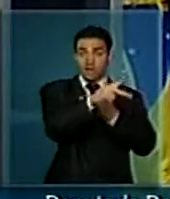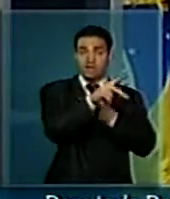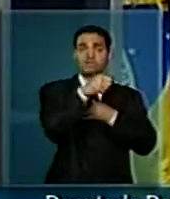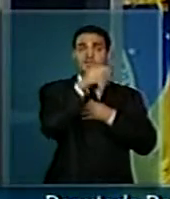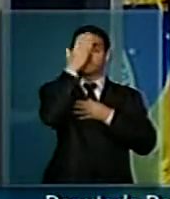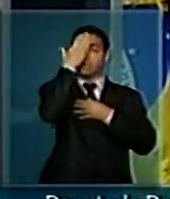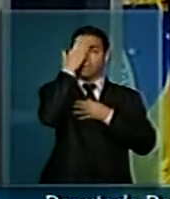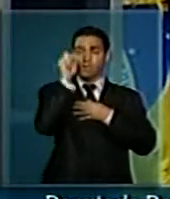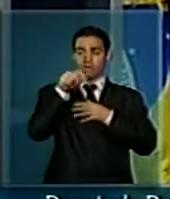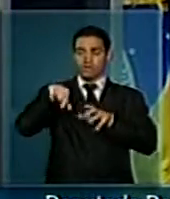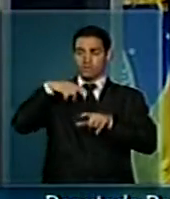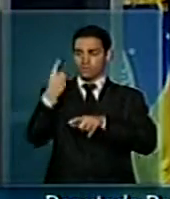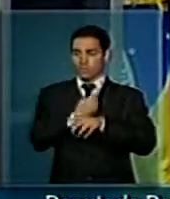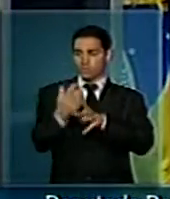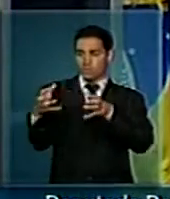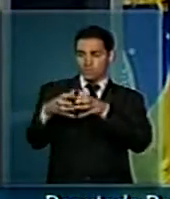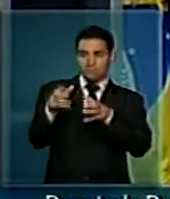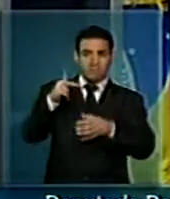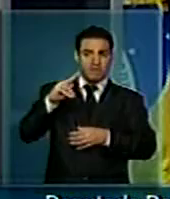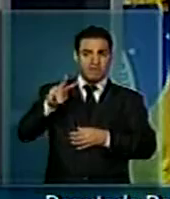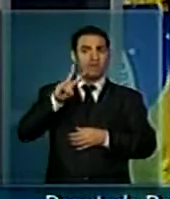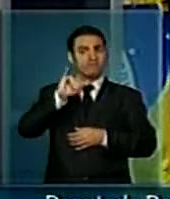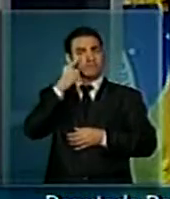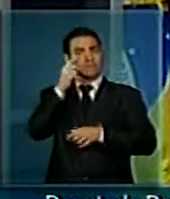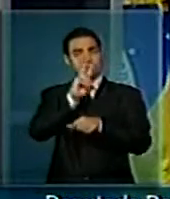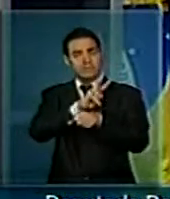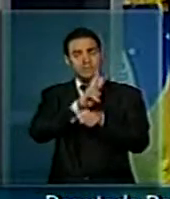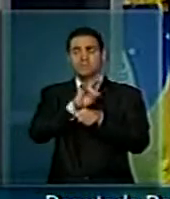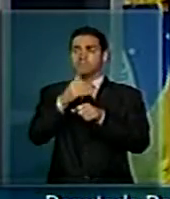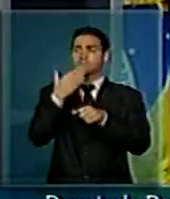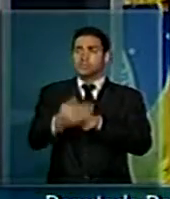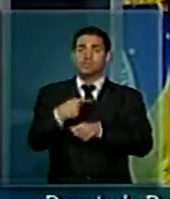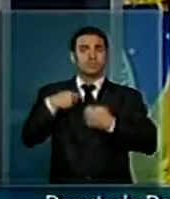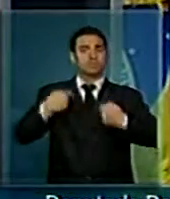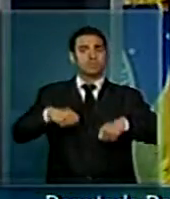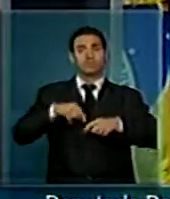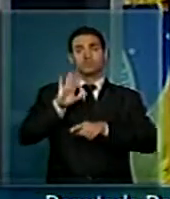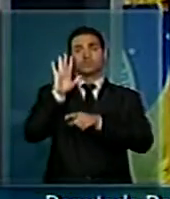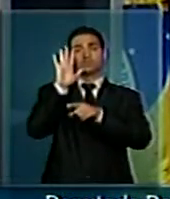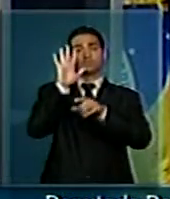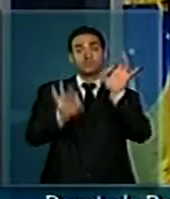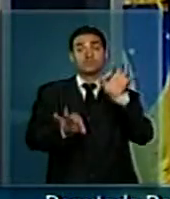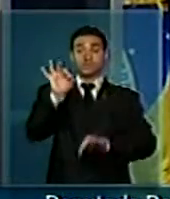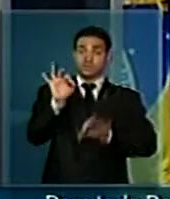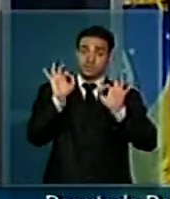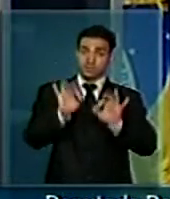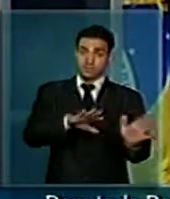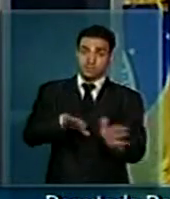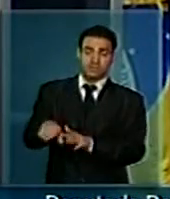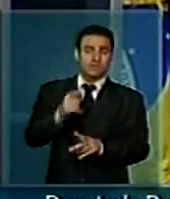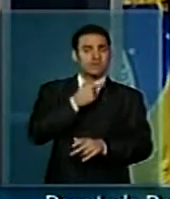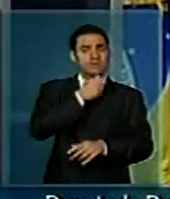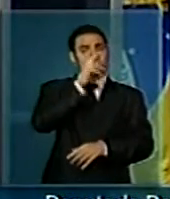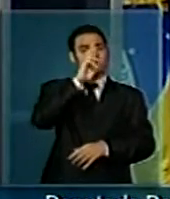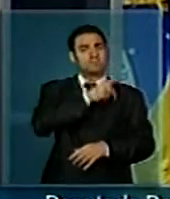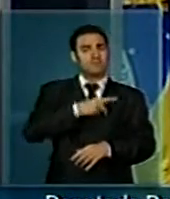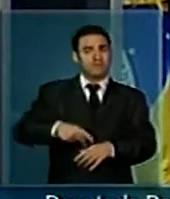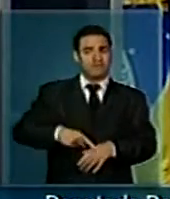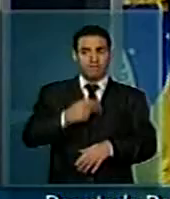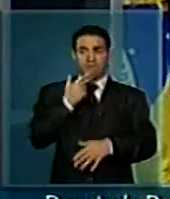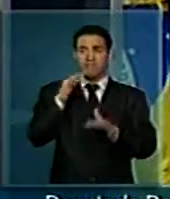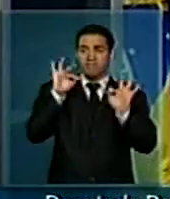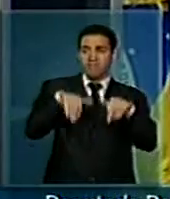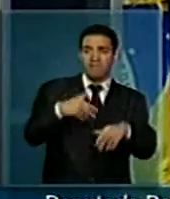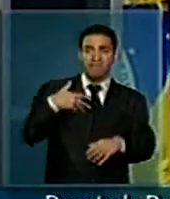no Senado estará atenta e clamando por justiça. Senhor presidente, não quero terminar esse discurso